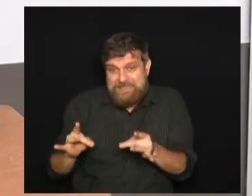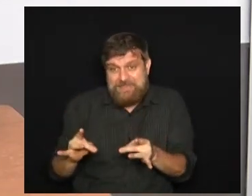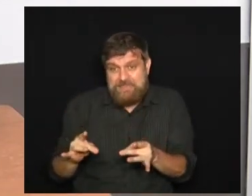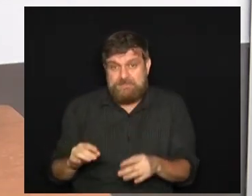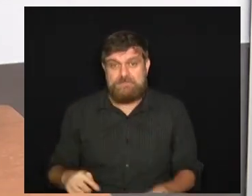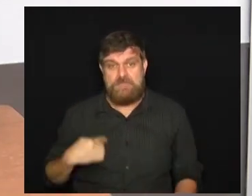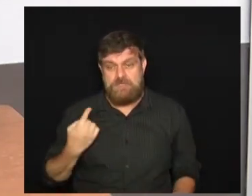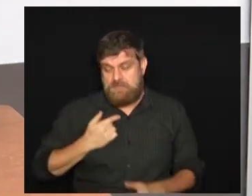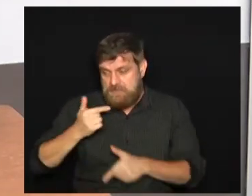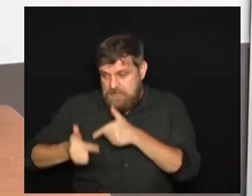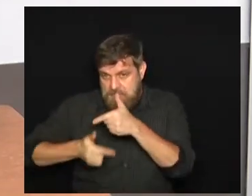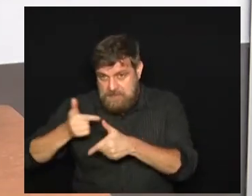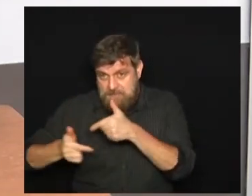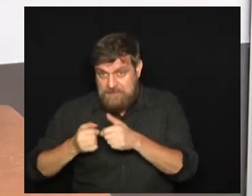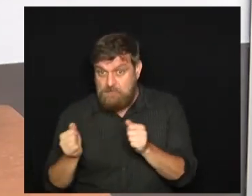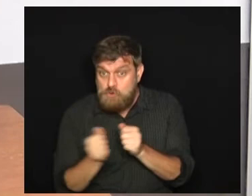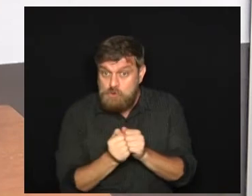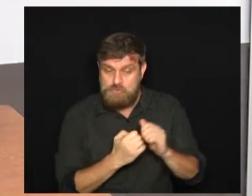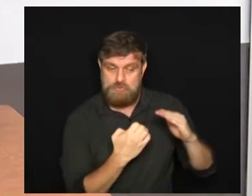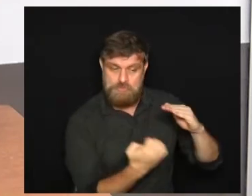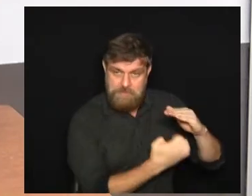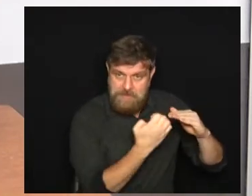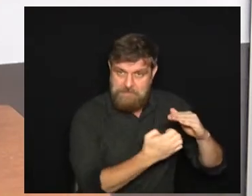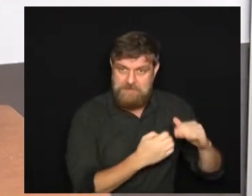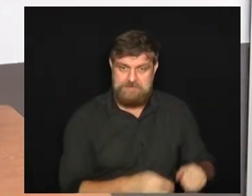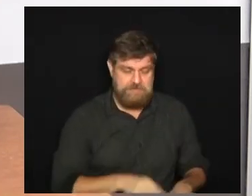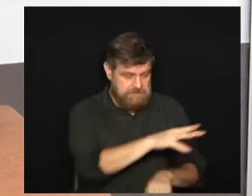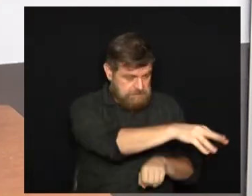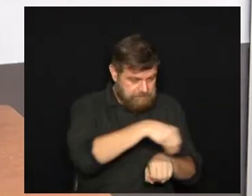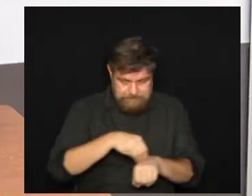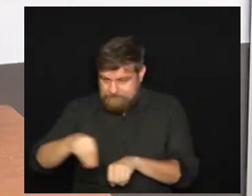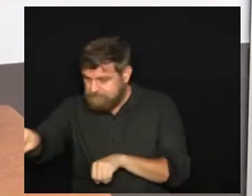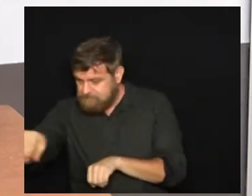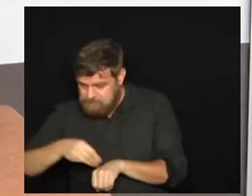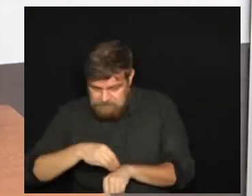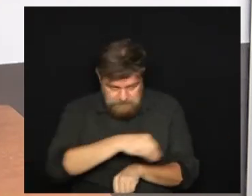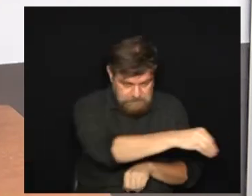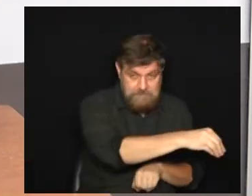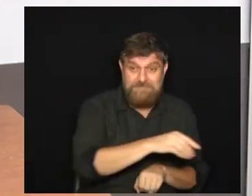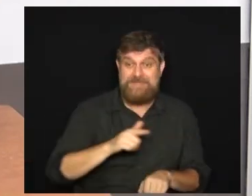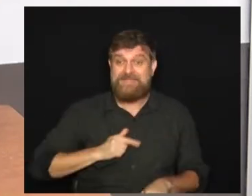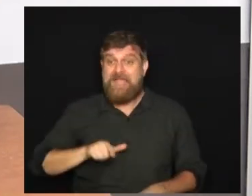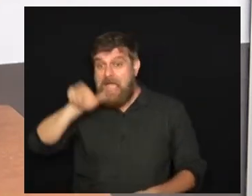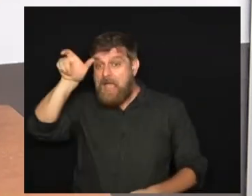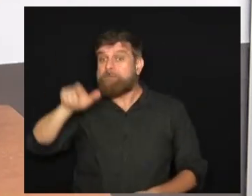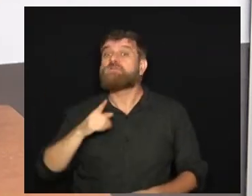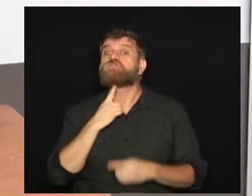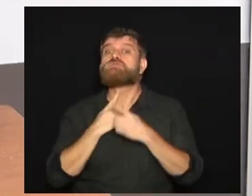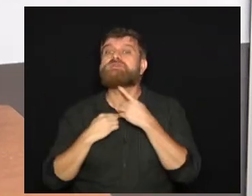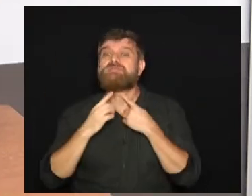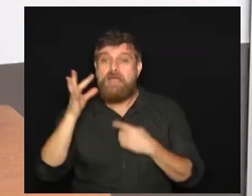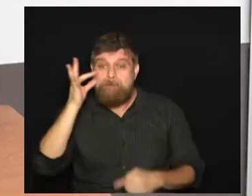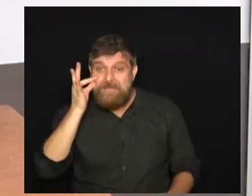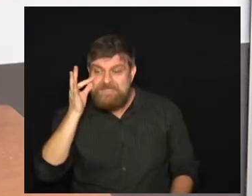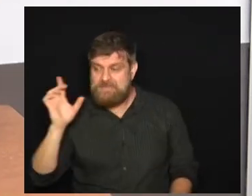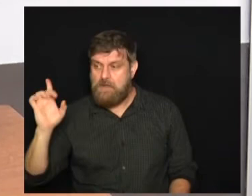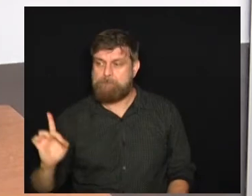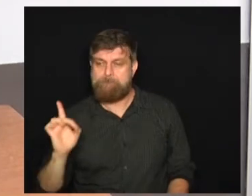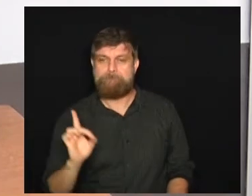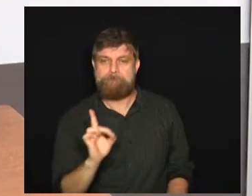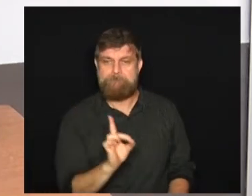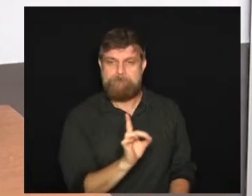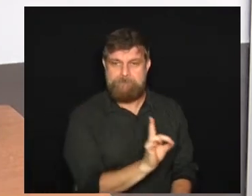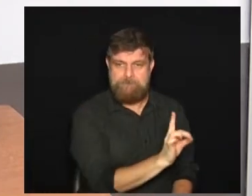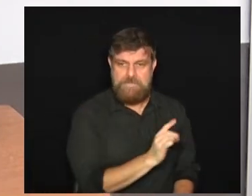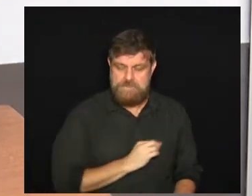nós trabalhamos os detalhes com a empresa e depois a gente passa para a pessoa. Se a pessoa tem vontade de ir, nós encaminhamos para lá, para